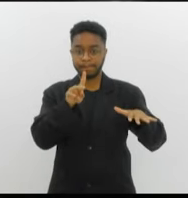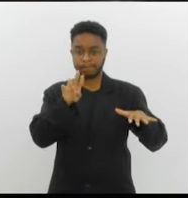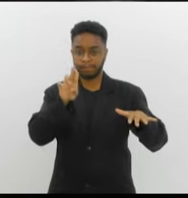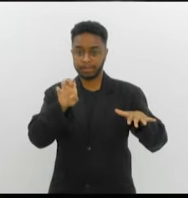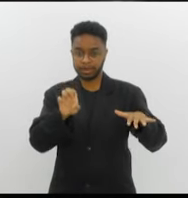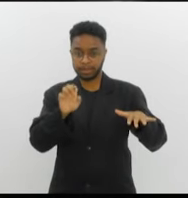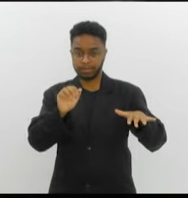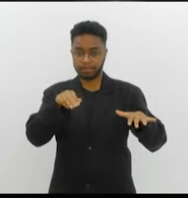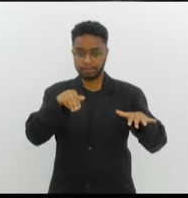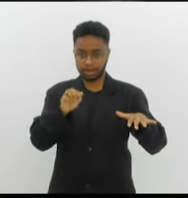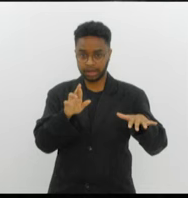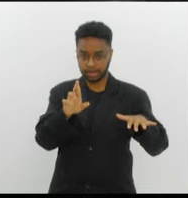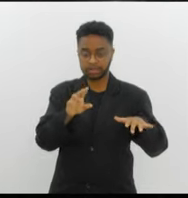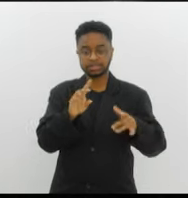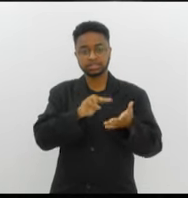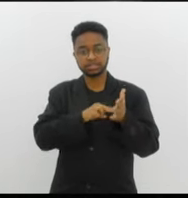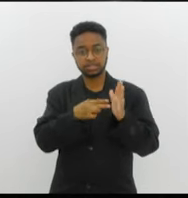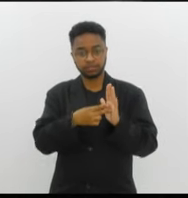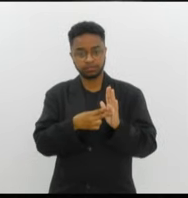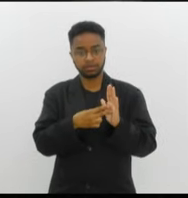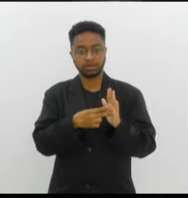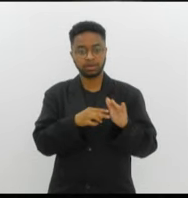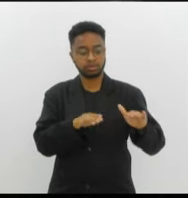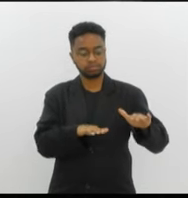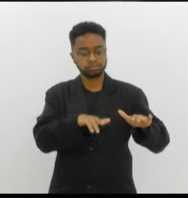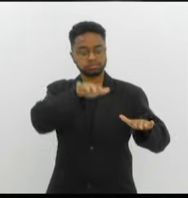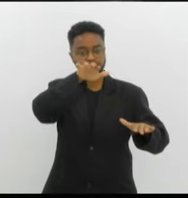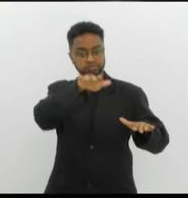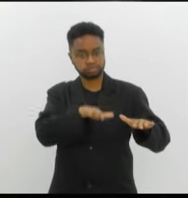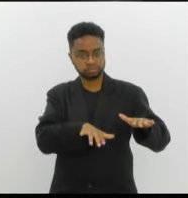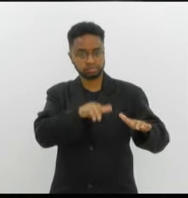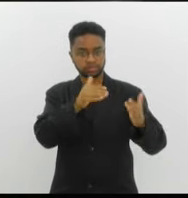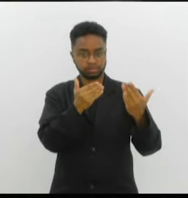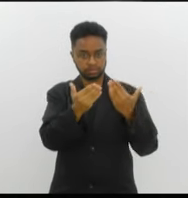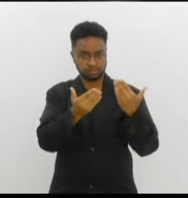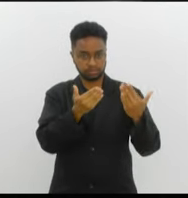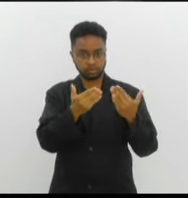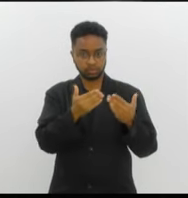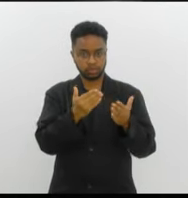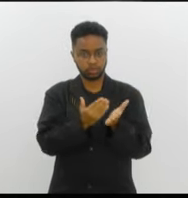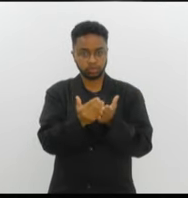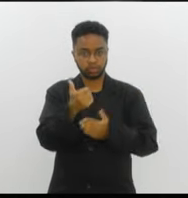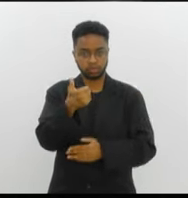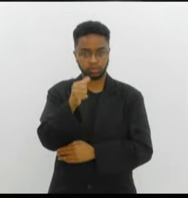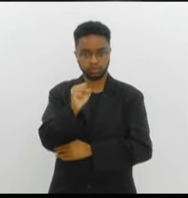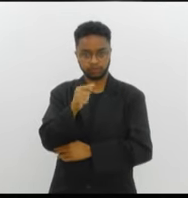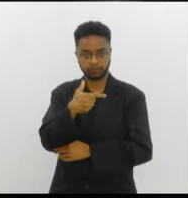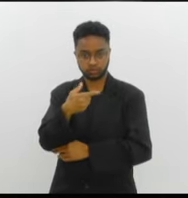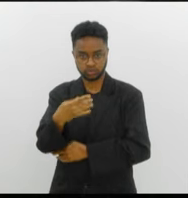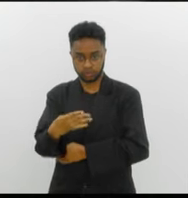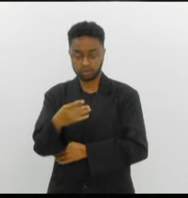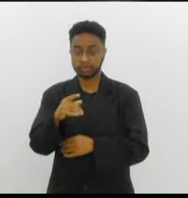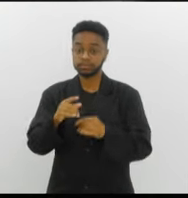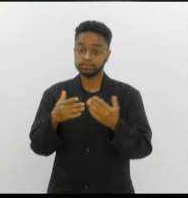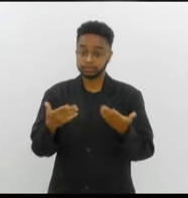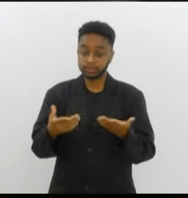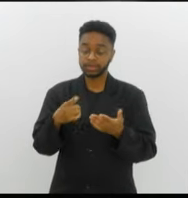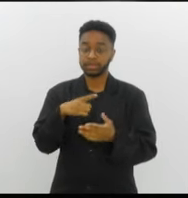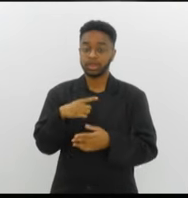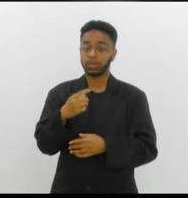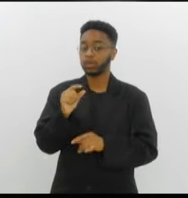de 1824. A partir dessa linha de pré-mar, 33